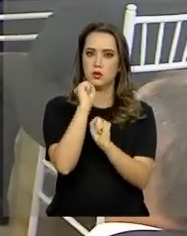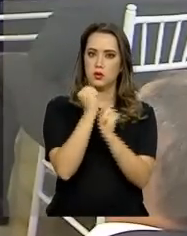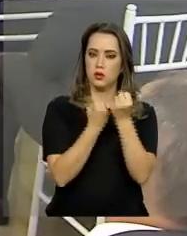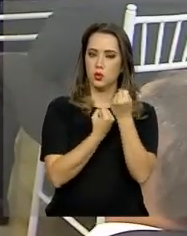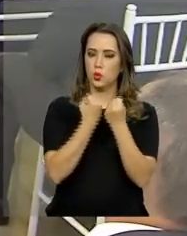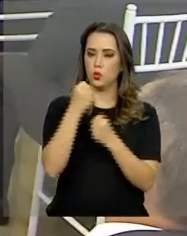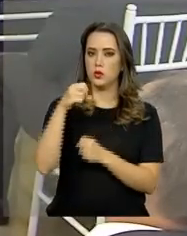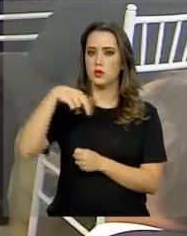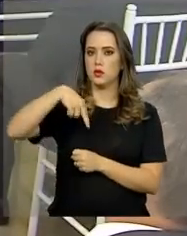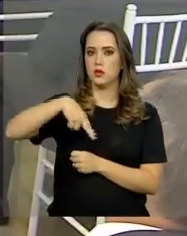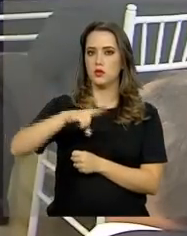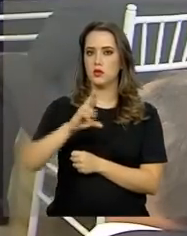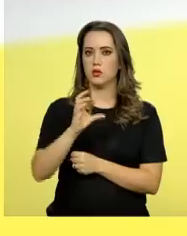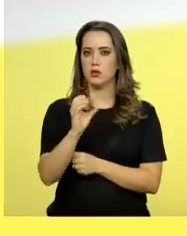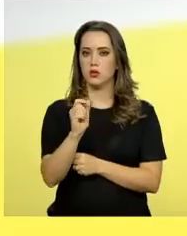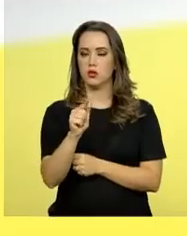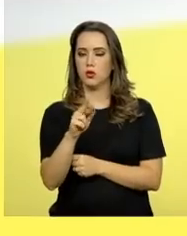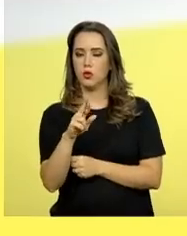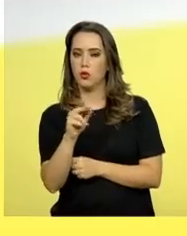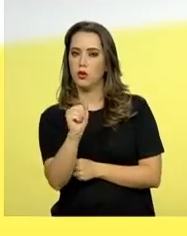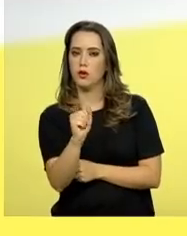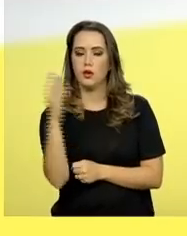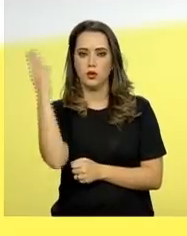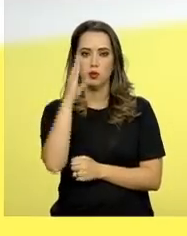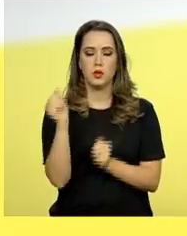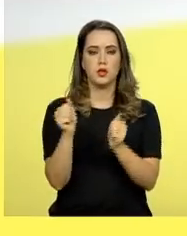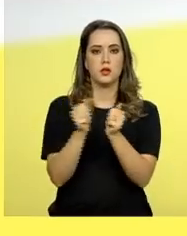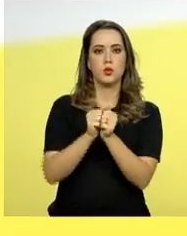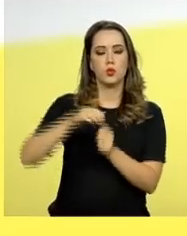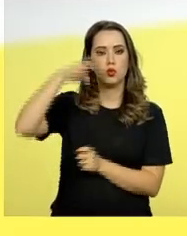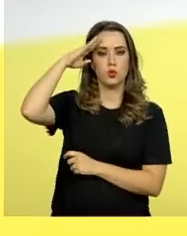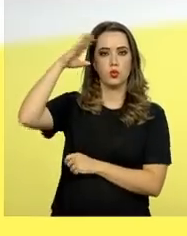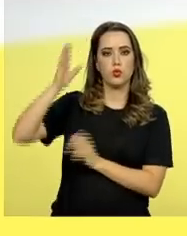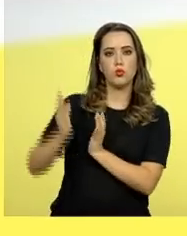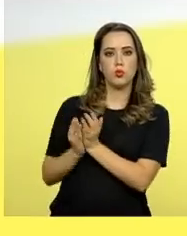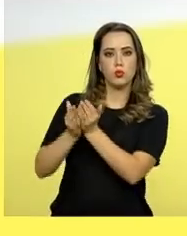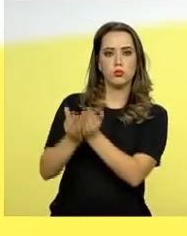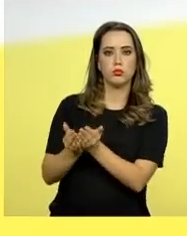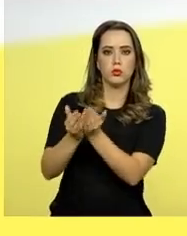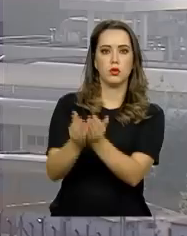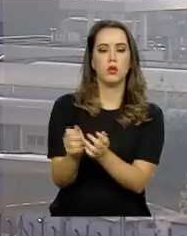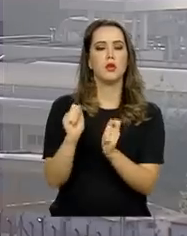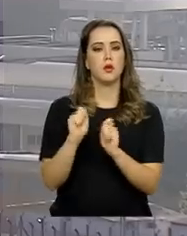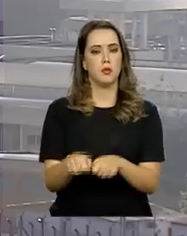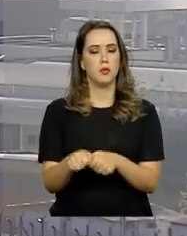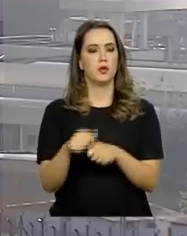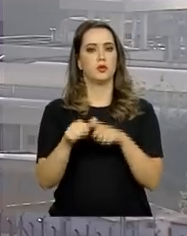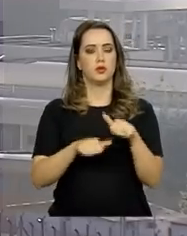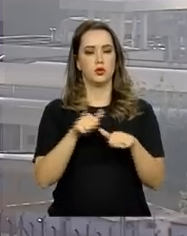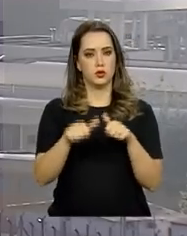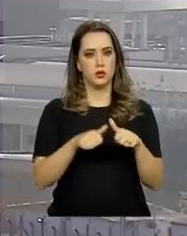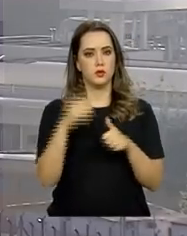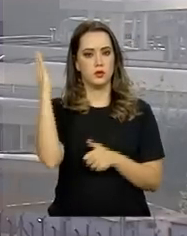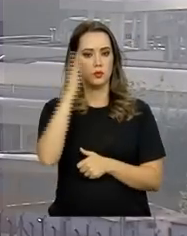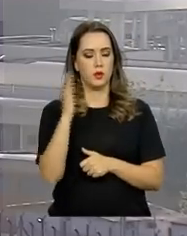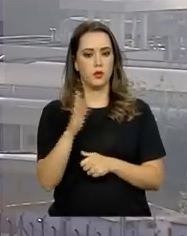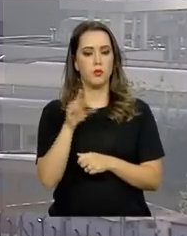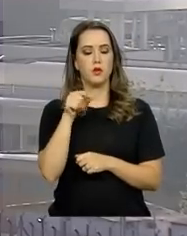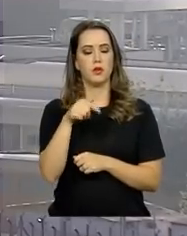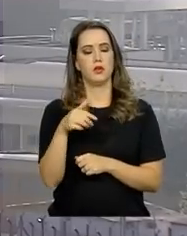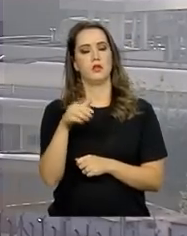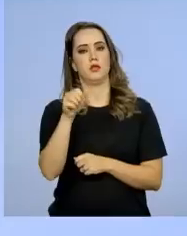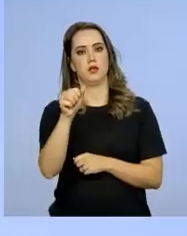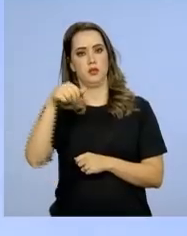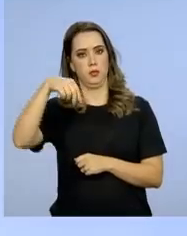nucleares do Brasil com a Marinha e que tem como objetivo tornar o país capaz de atender plenamente as usinas de Angra 1, 2